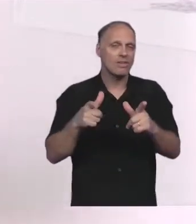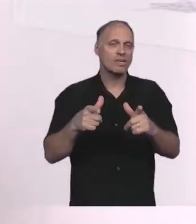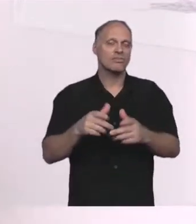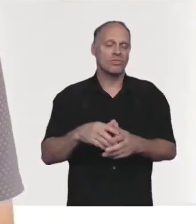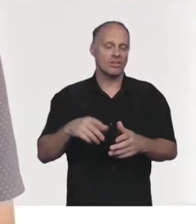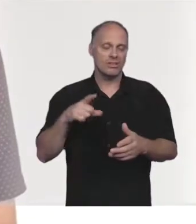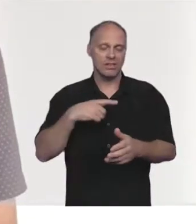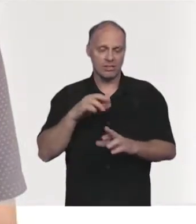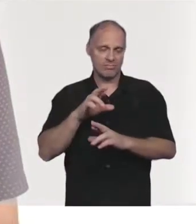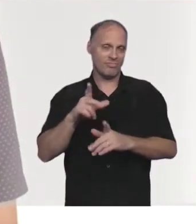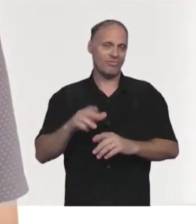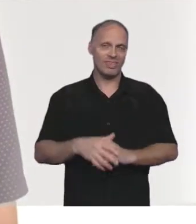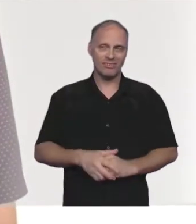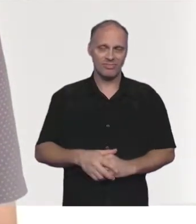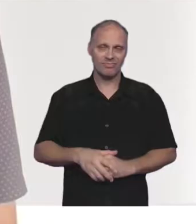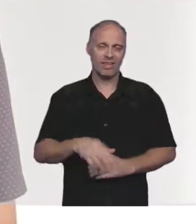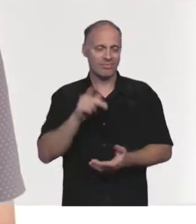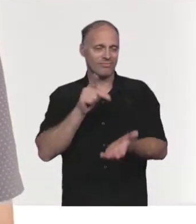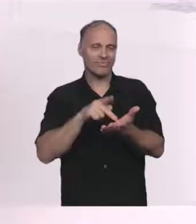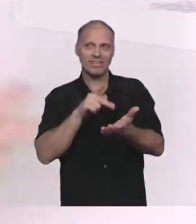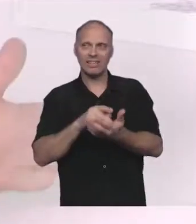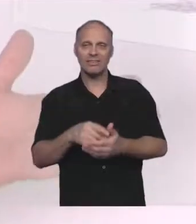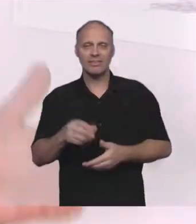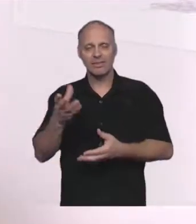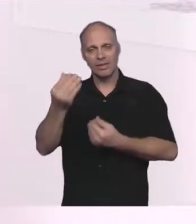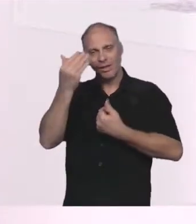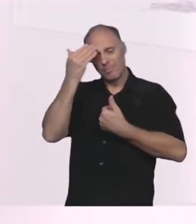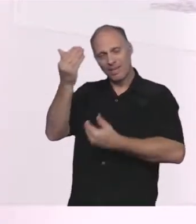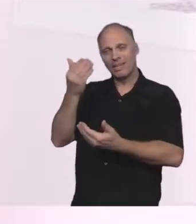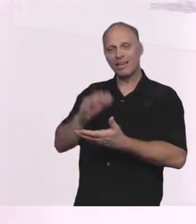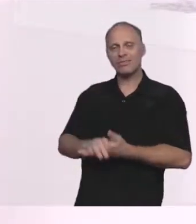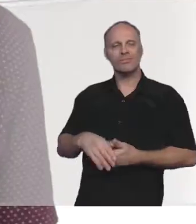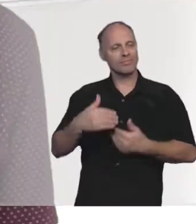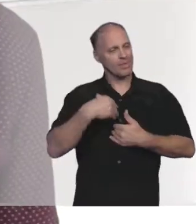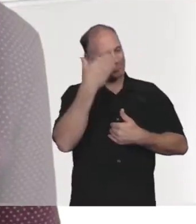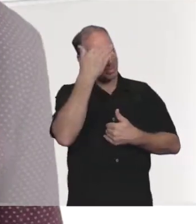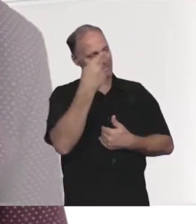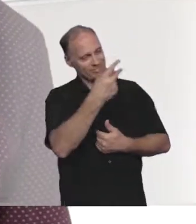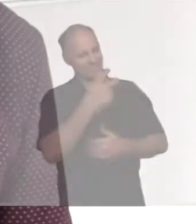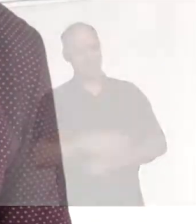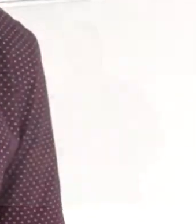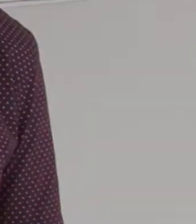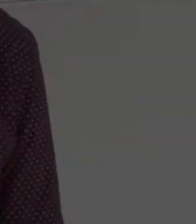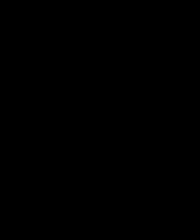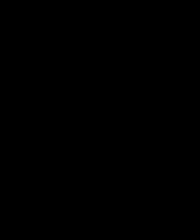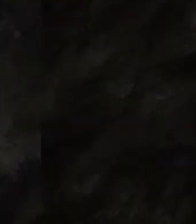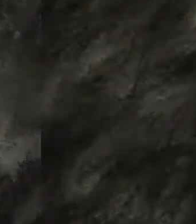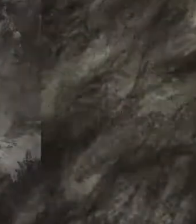natural. Exatamente. Muito obrigado, Camilo. Muito obrigado.